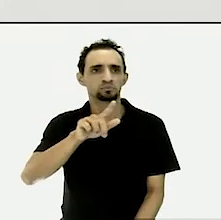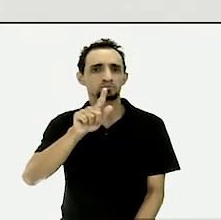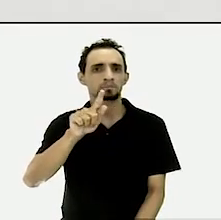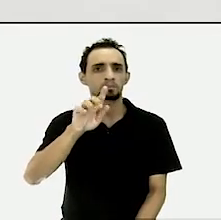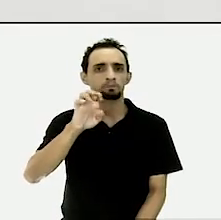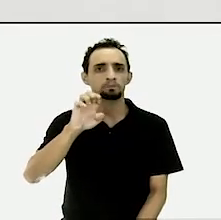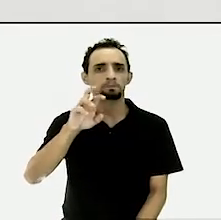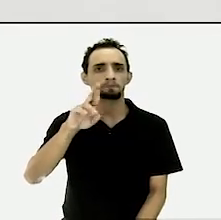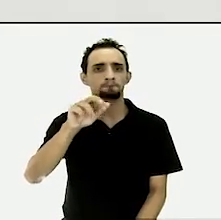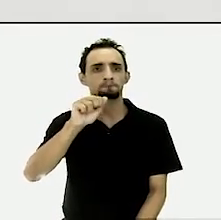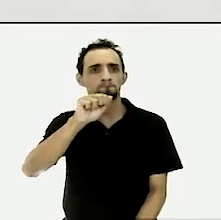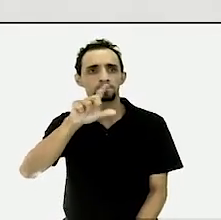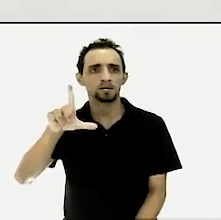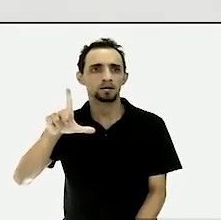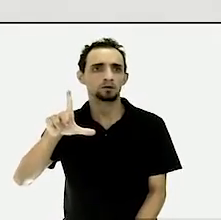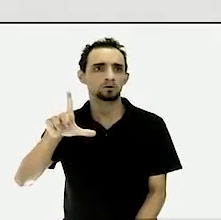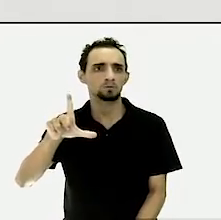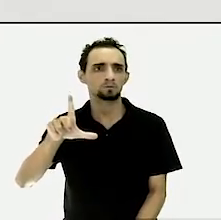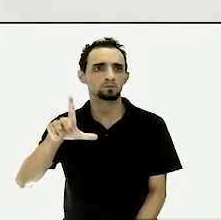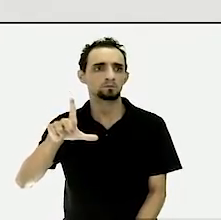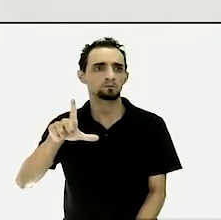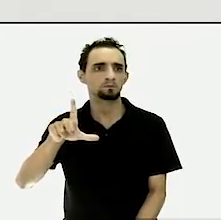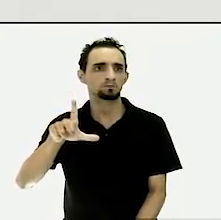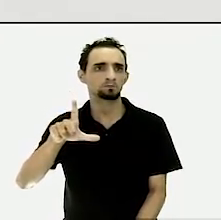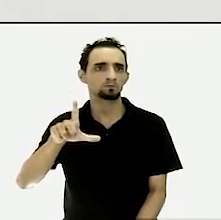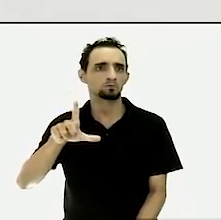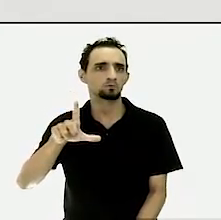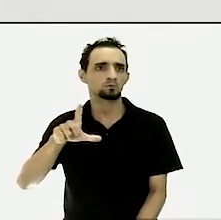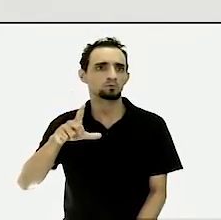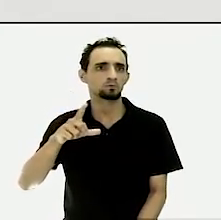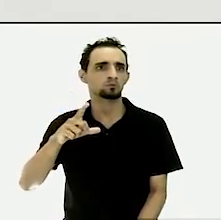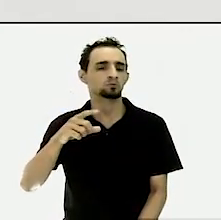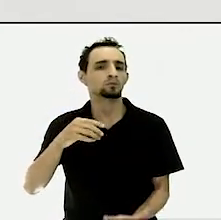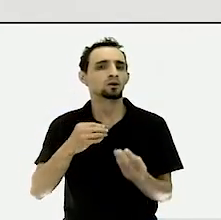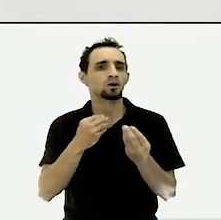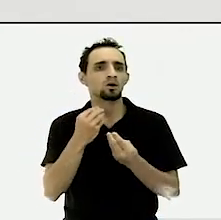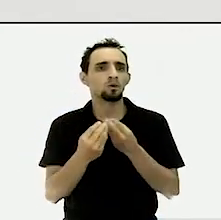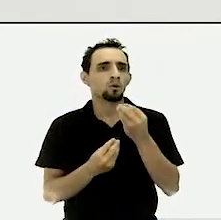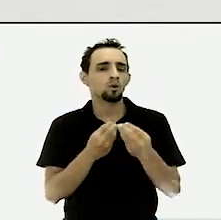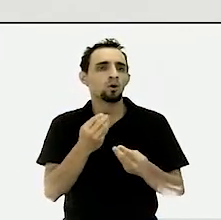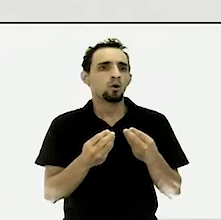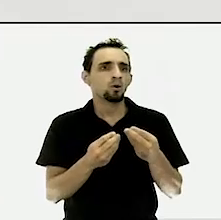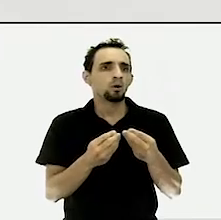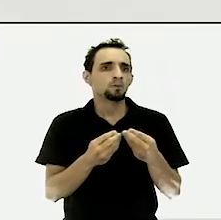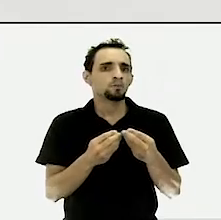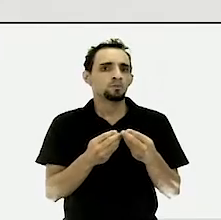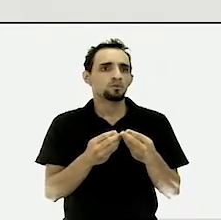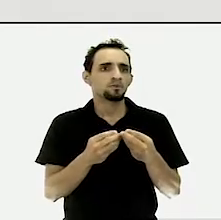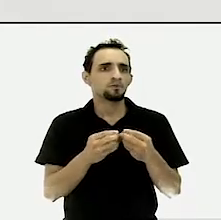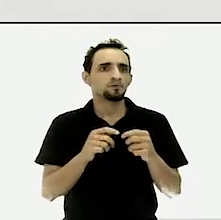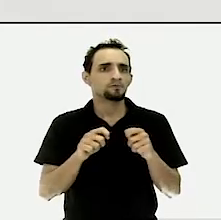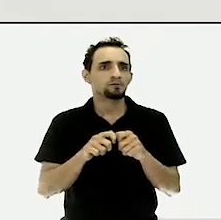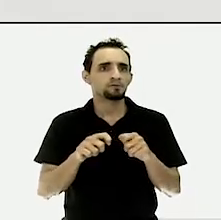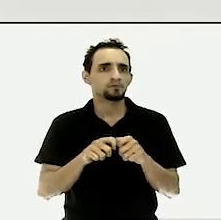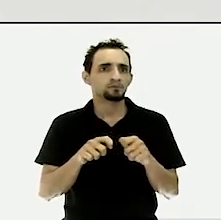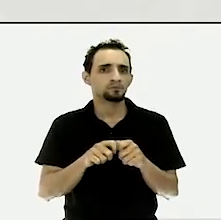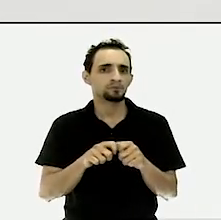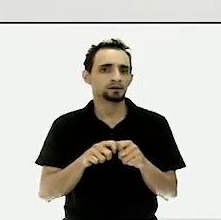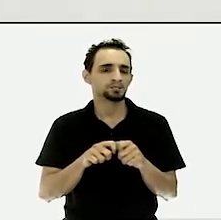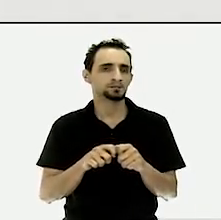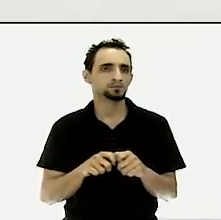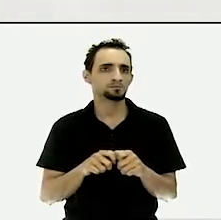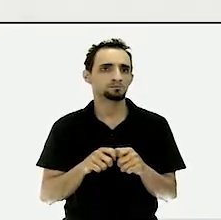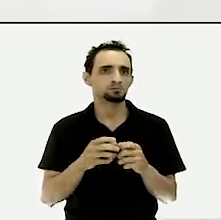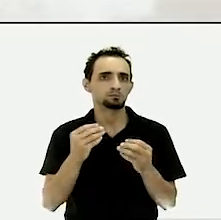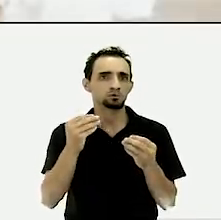insano, para que amanhã nenhuma voz ouse mais levantar, né, levantar-se contra as mulheres brasileiras. Obrigado.